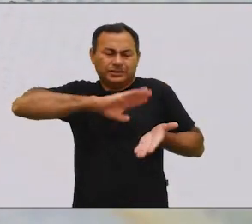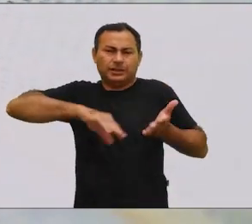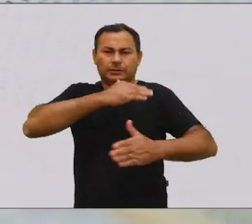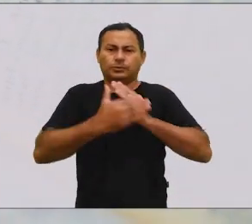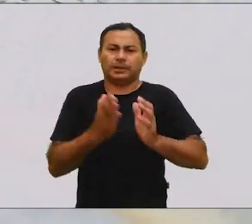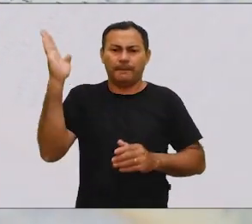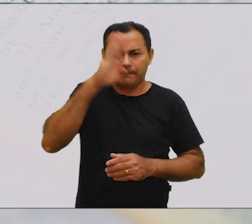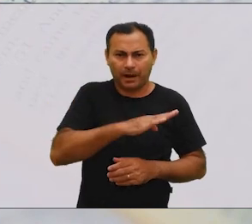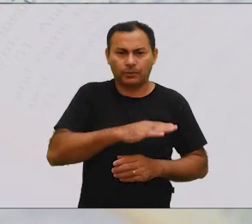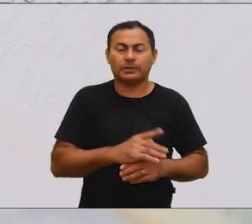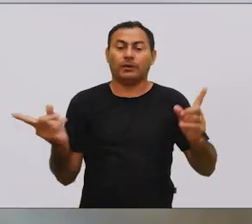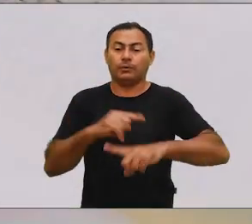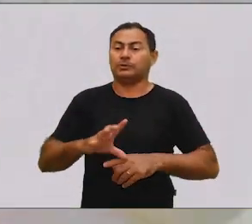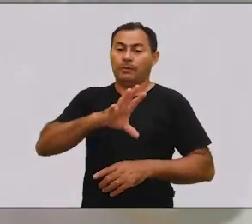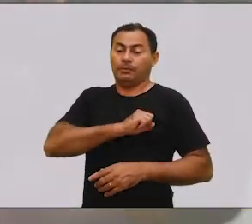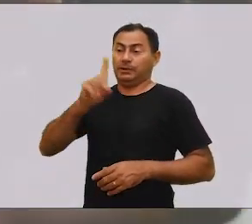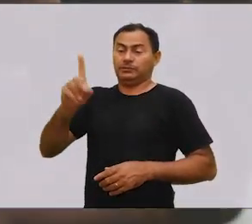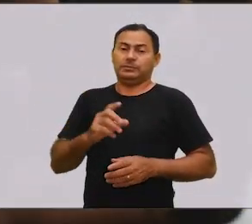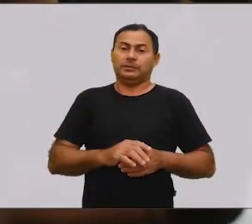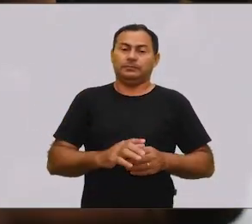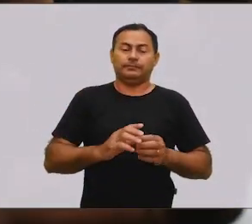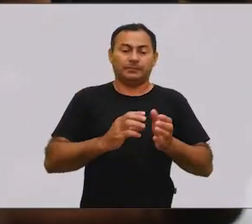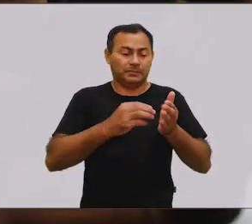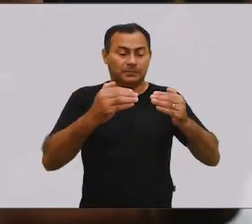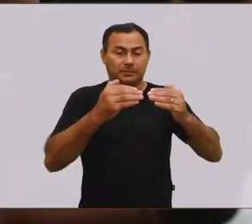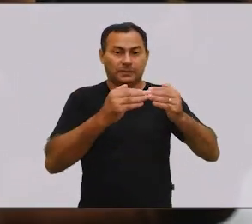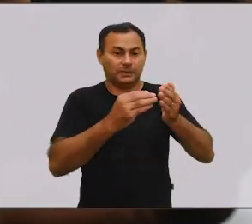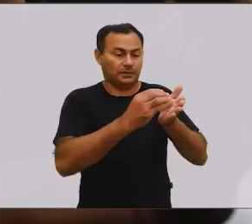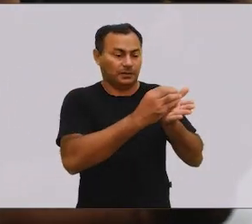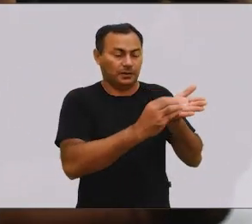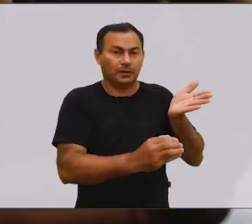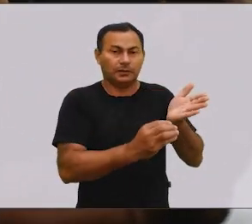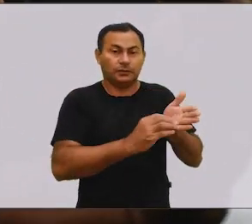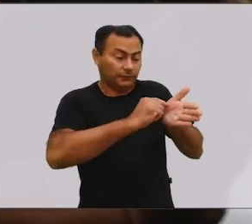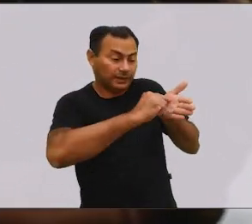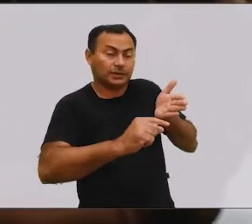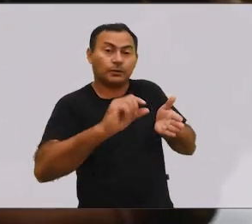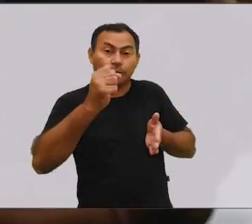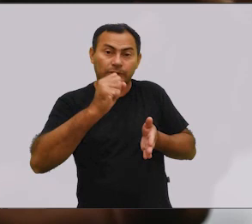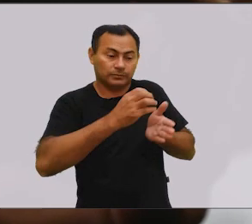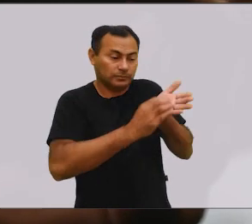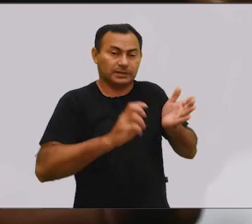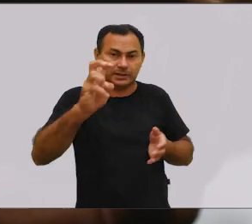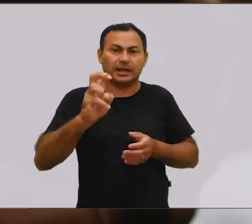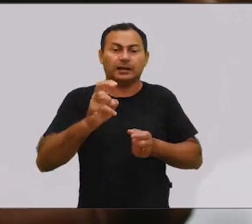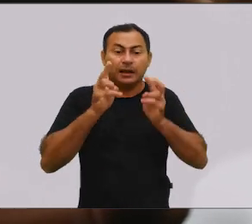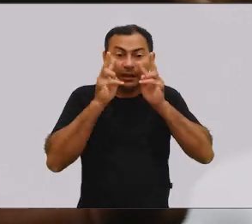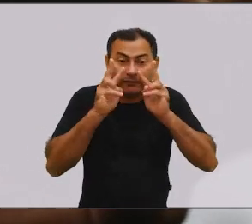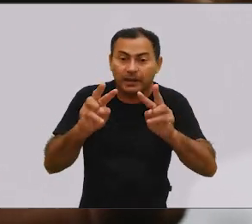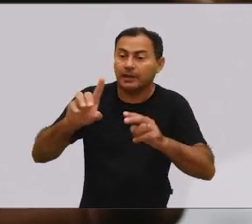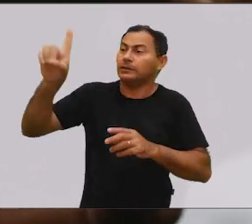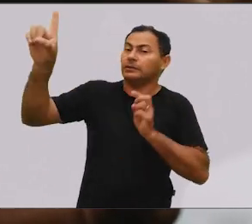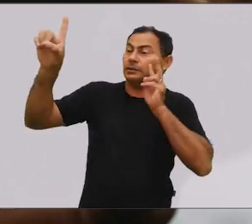tudo que é contrário ao seu amor. De acordo com o versículo 8 de Mateus 5, estes são os que veem